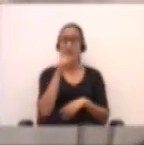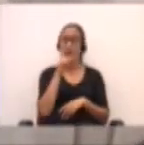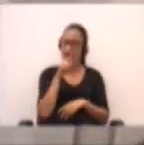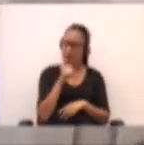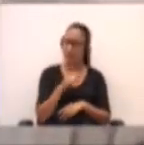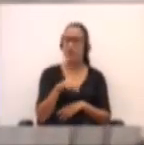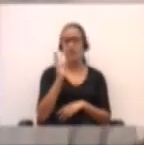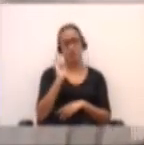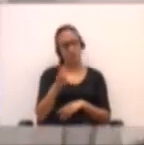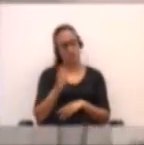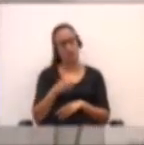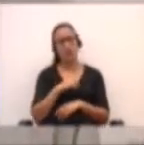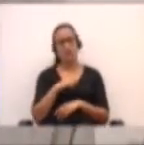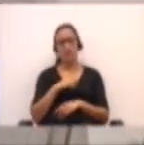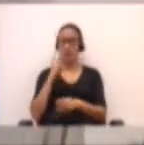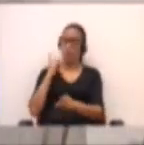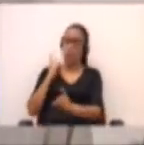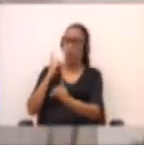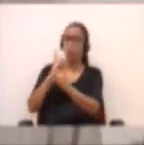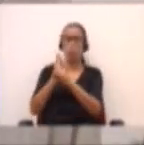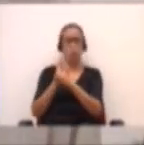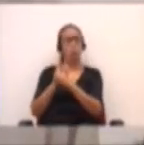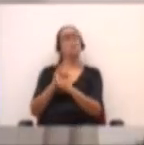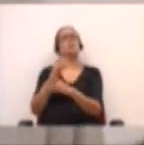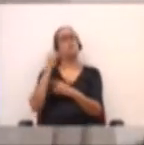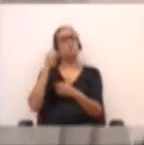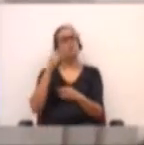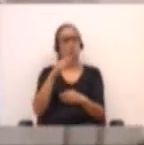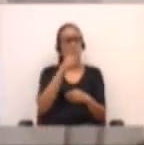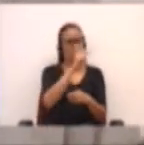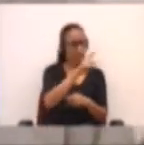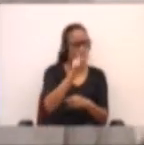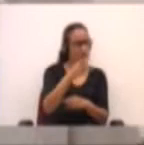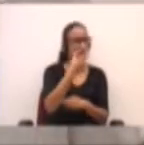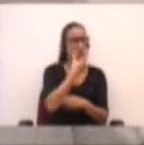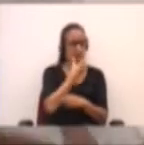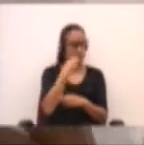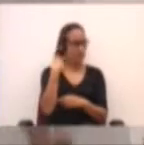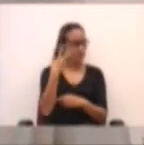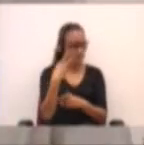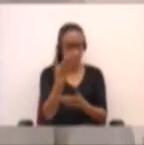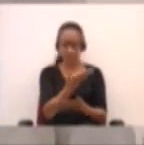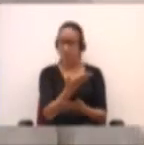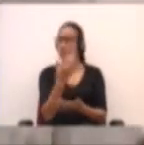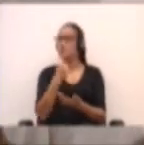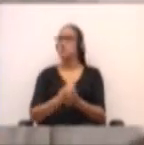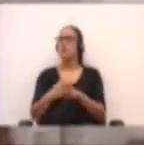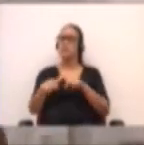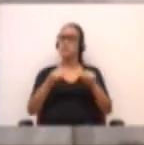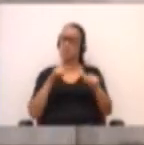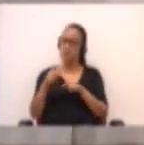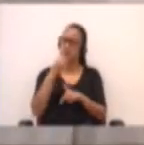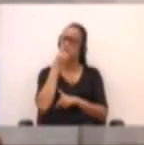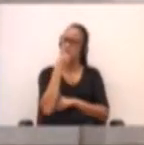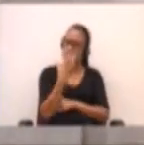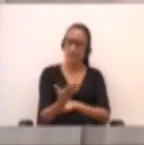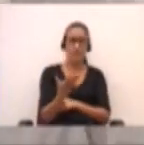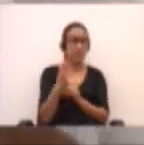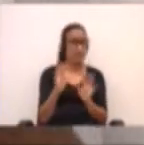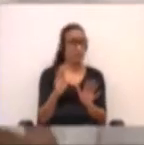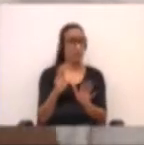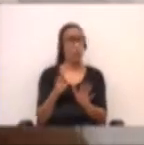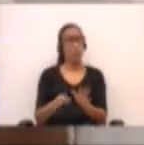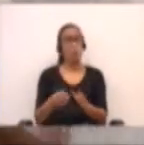está tratando da água, das nascentes, a professora Érica fez uma comissão que foi aprovada aqui, está fazendo também um brilhante trabalho. Então, a nossa proposta de